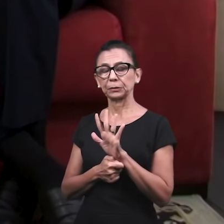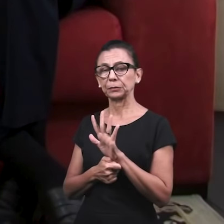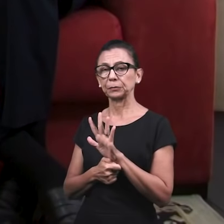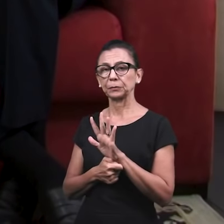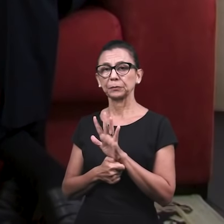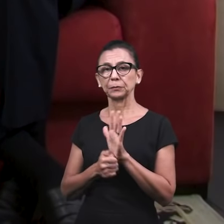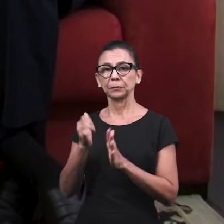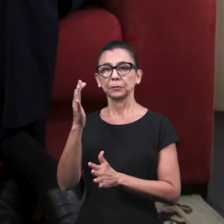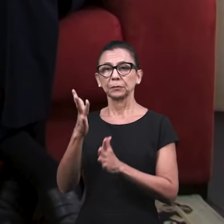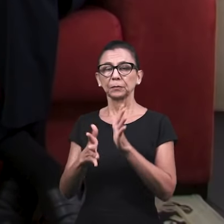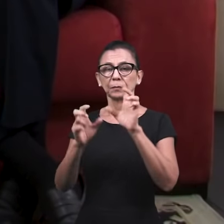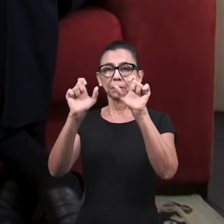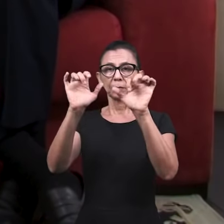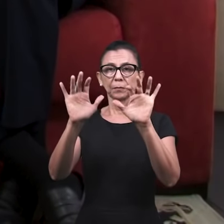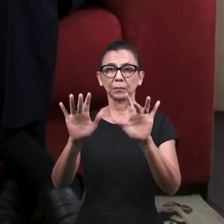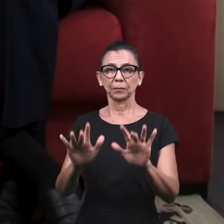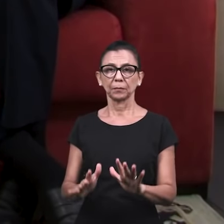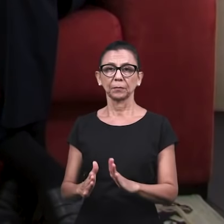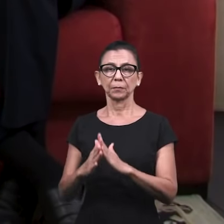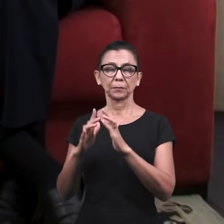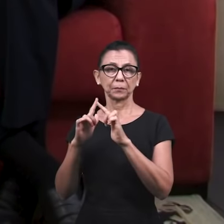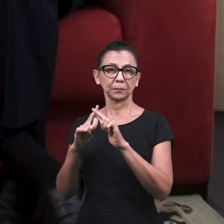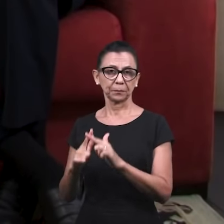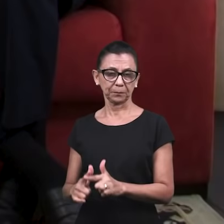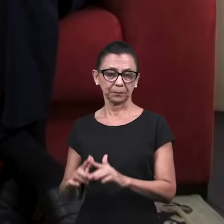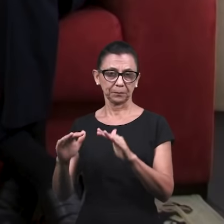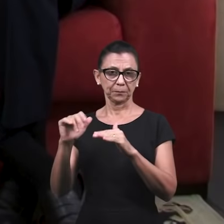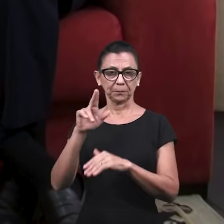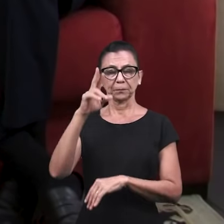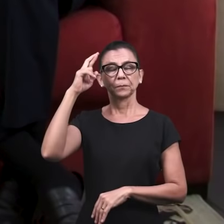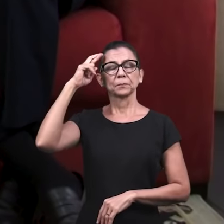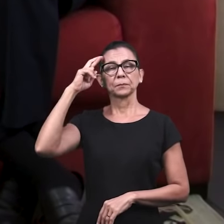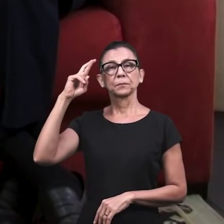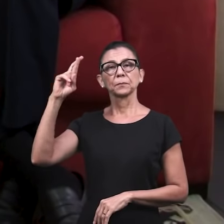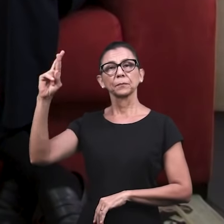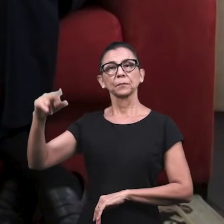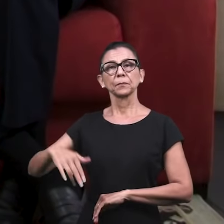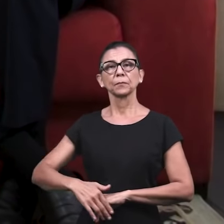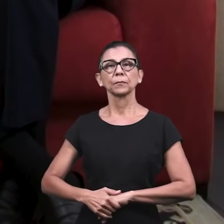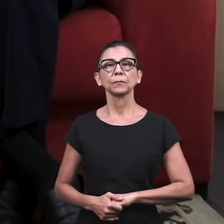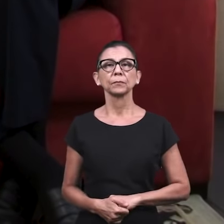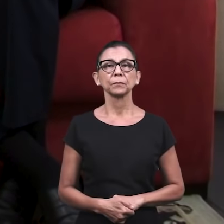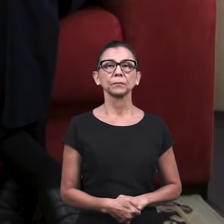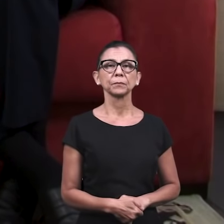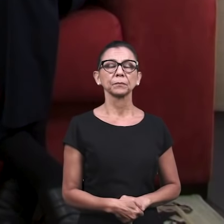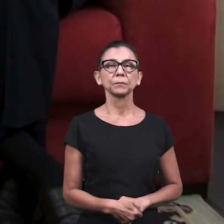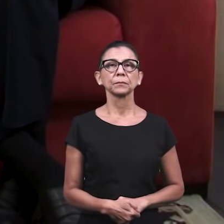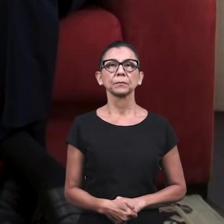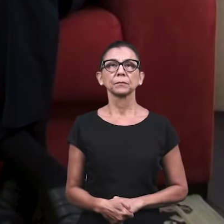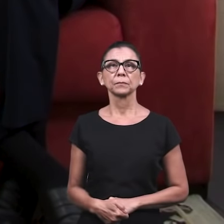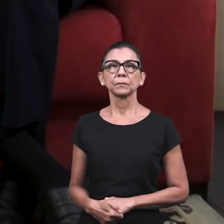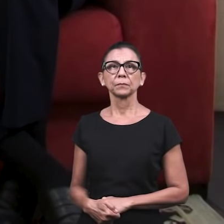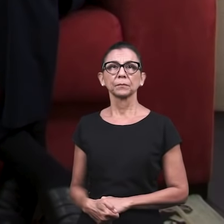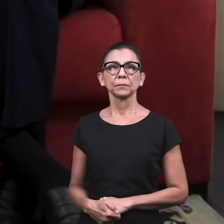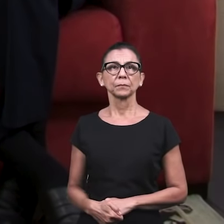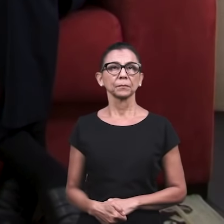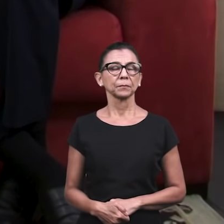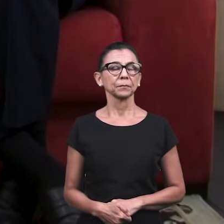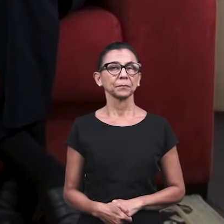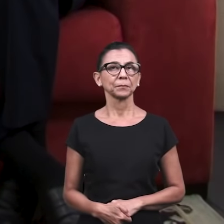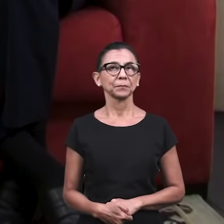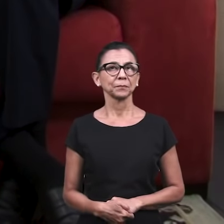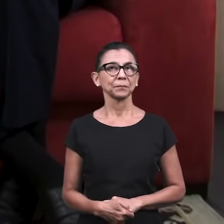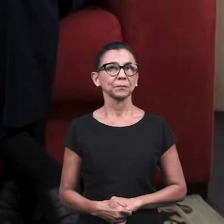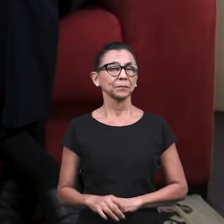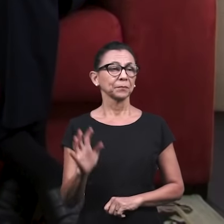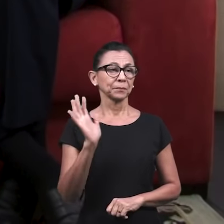as suas bênçãos sobre a vida da igreja. Louvado seja o nome do Senhor. Nós vamos nos despedir aqui neste bloco do nosso prezado